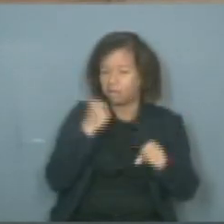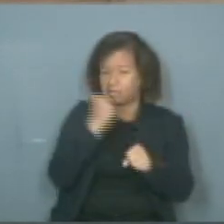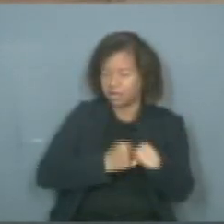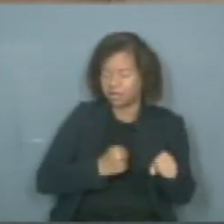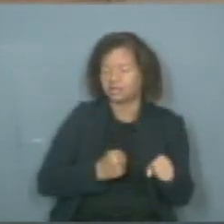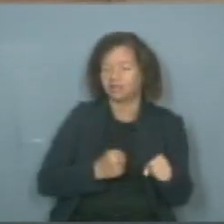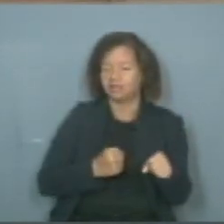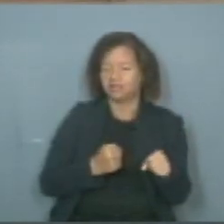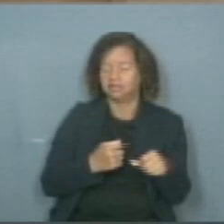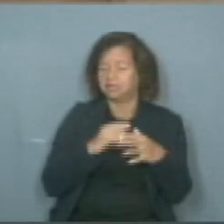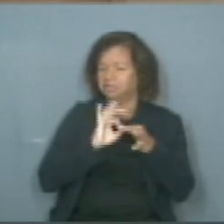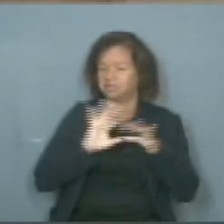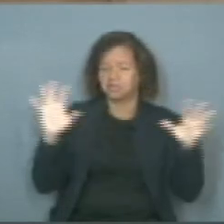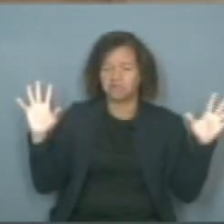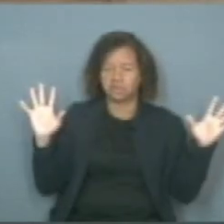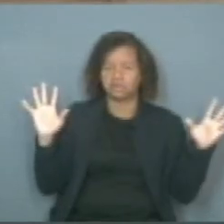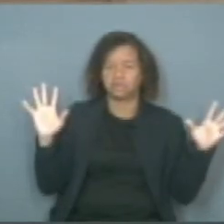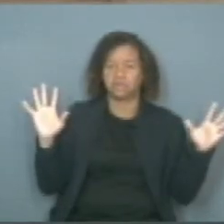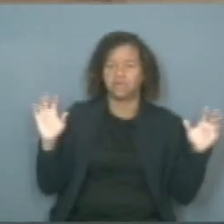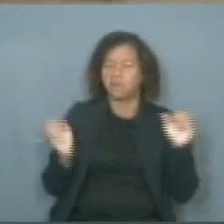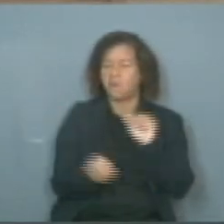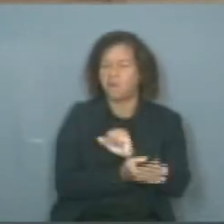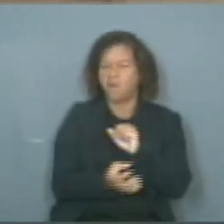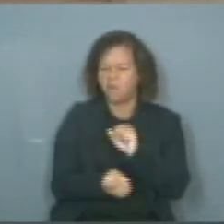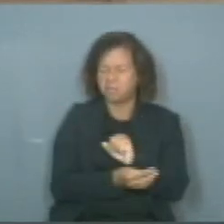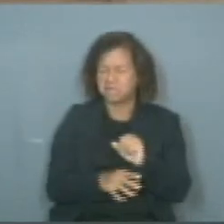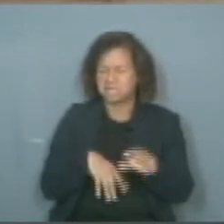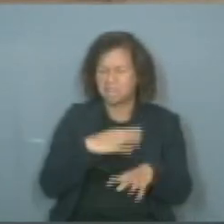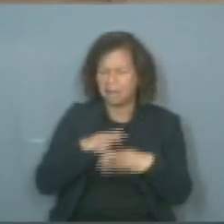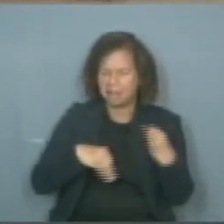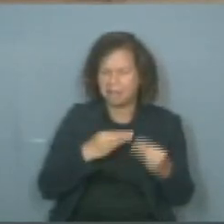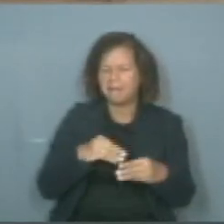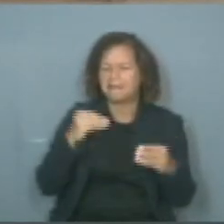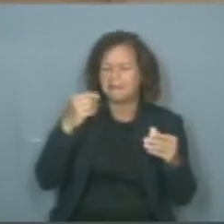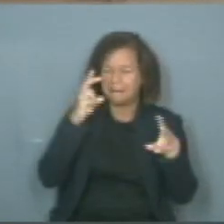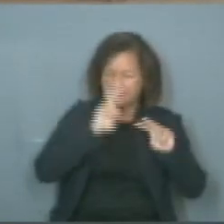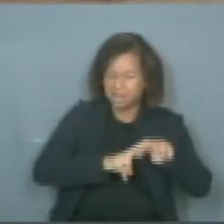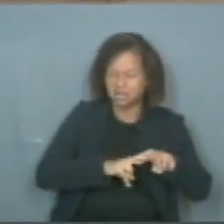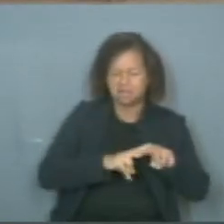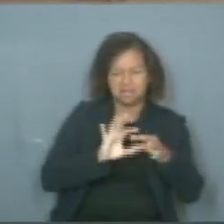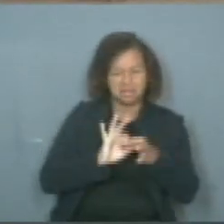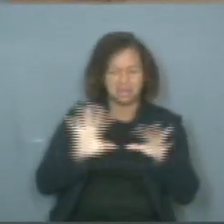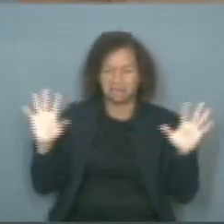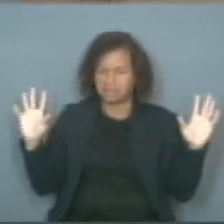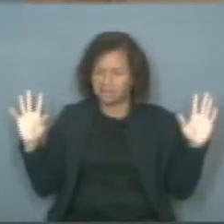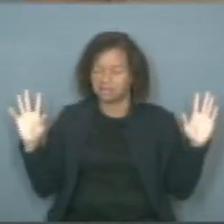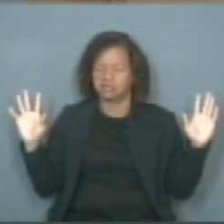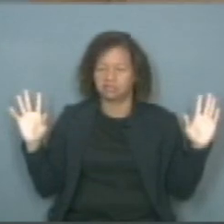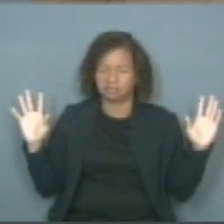soltos? Todos os corruptos presos pela Operação Lava Jato estão soltos?